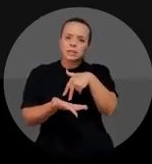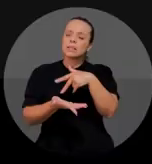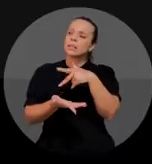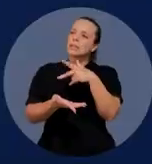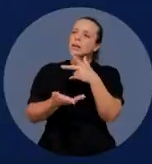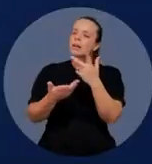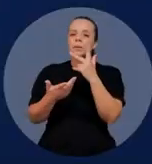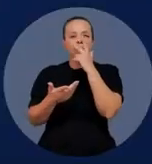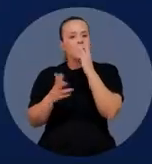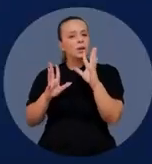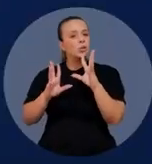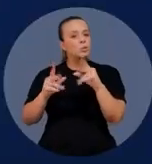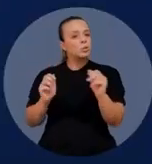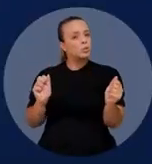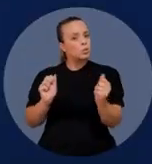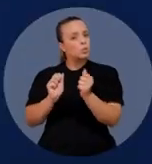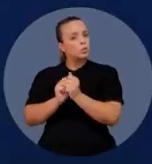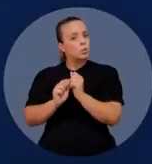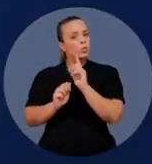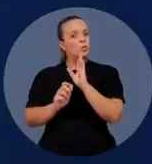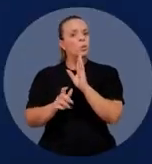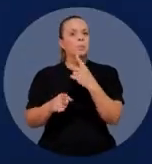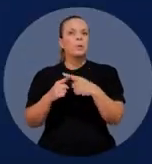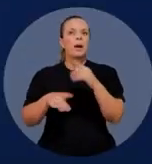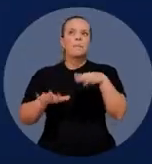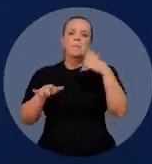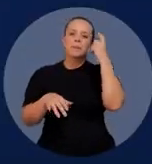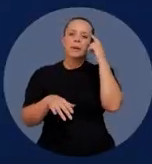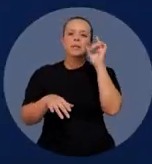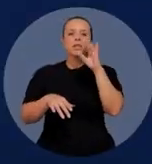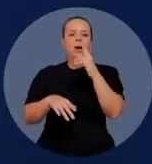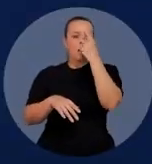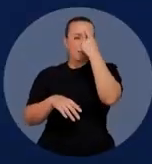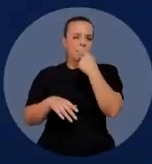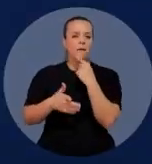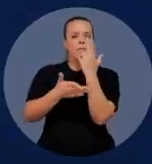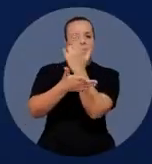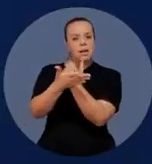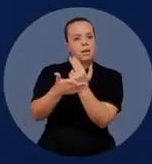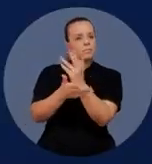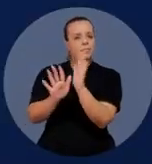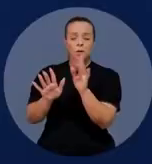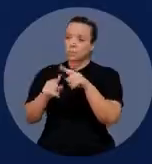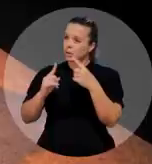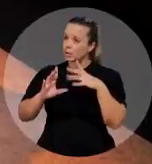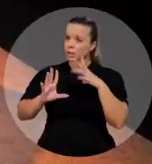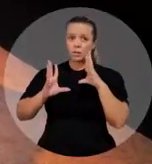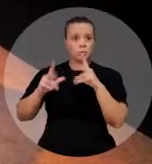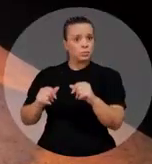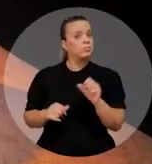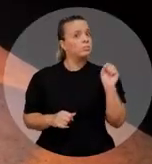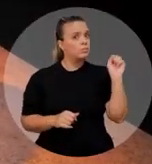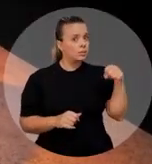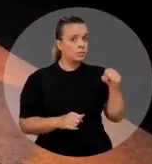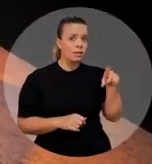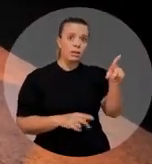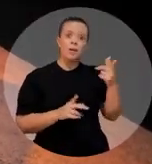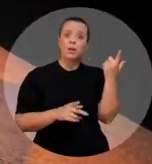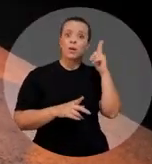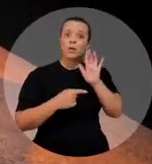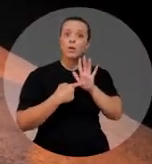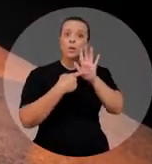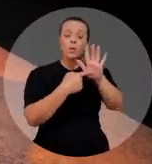meio ali também, né? Às vezes a gente pensa que é só artes plásticas e tal, mas meio que tem tudo, né? Eu vim de abertura do